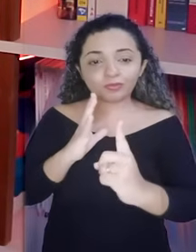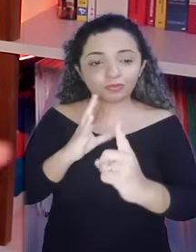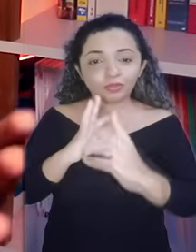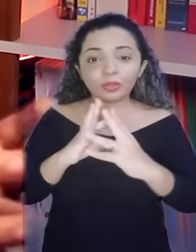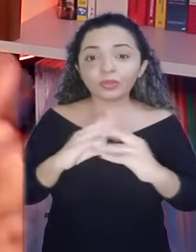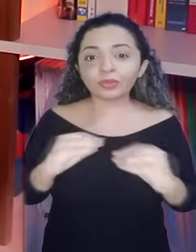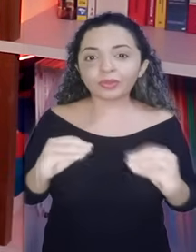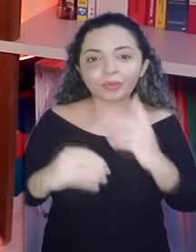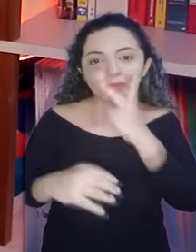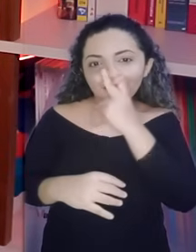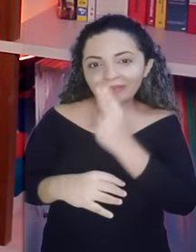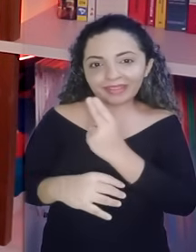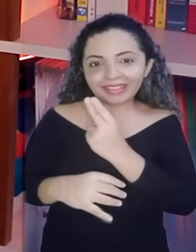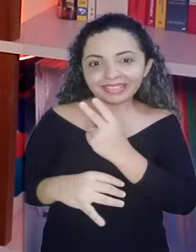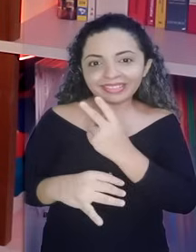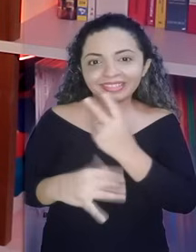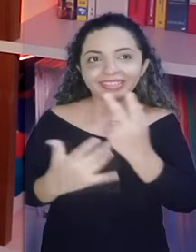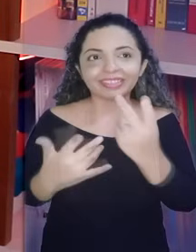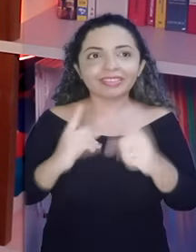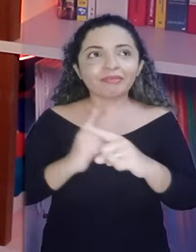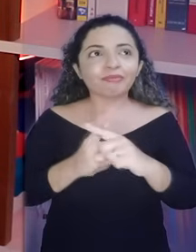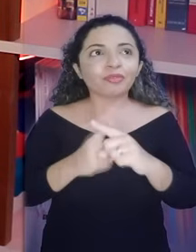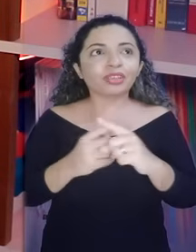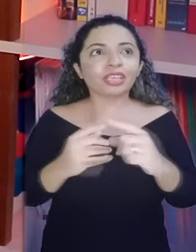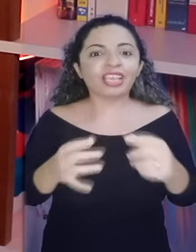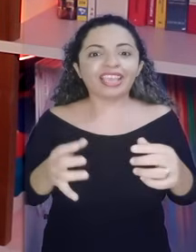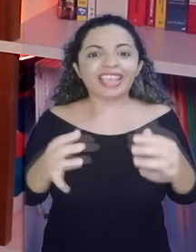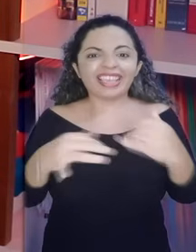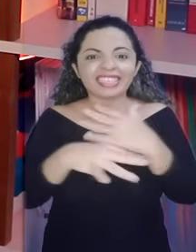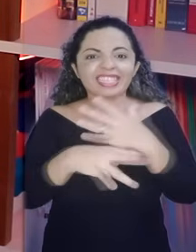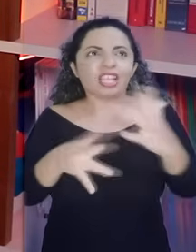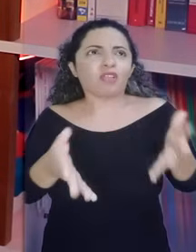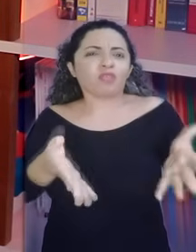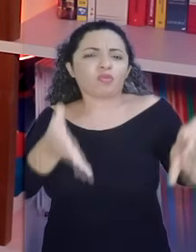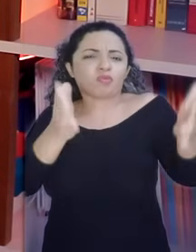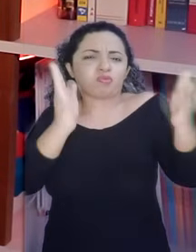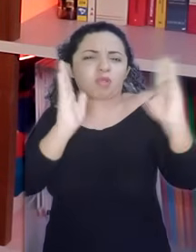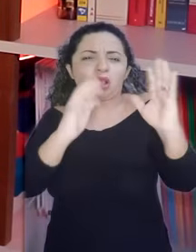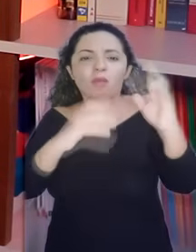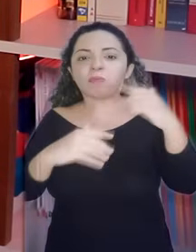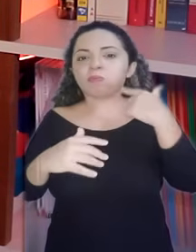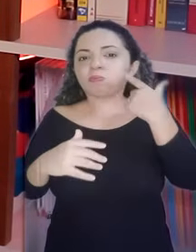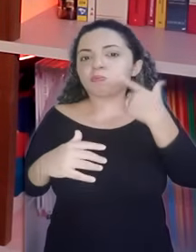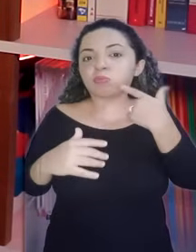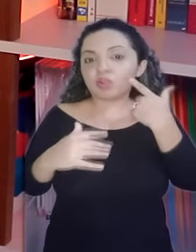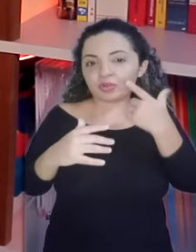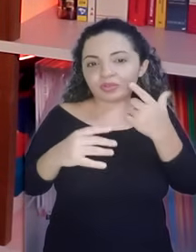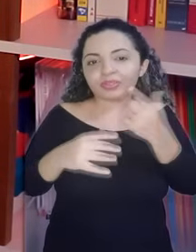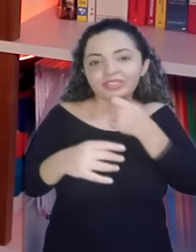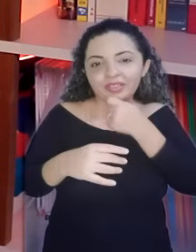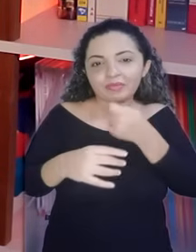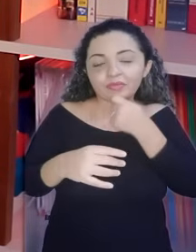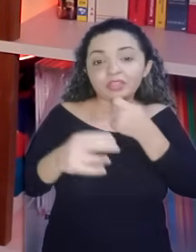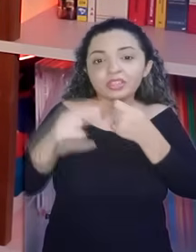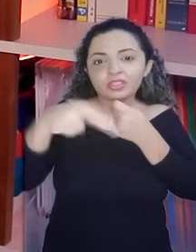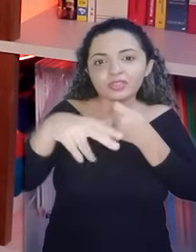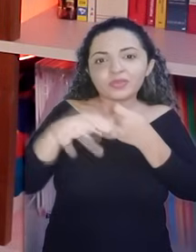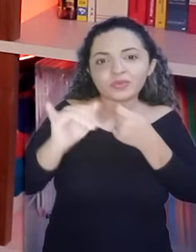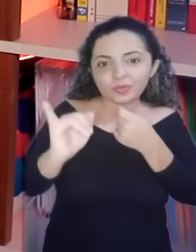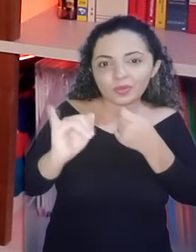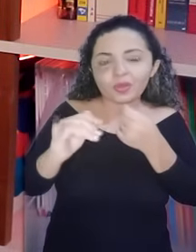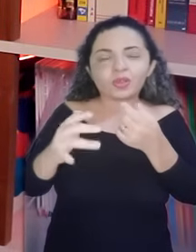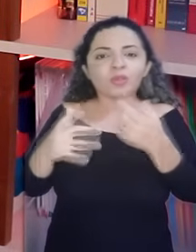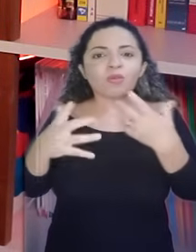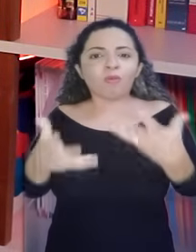da reportagem, como a Nova York do Will Eisner, ou como a metrópolis do Fritz Lang e da Thea Von